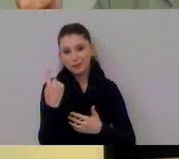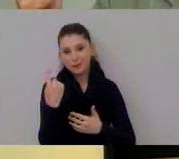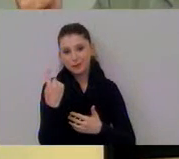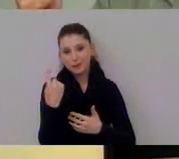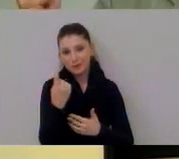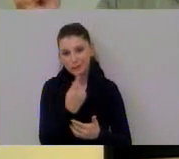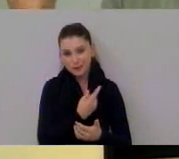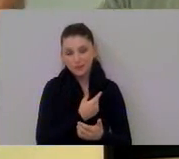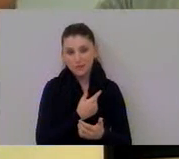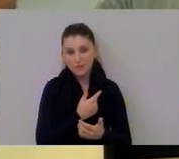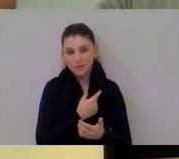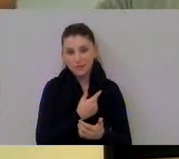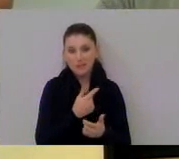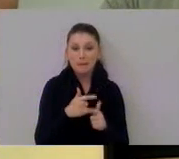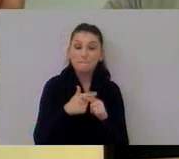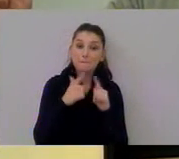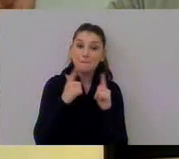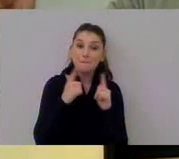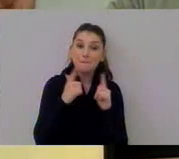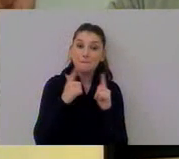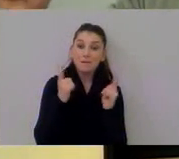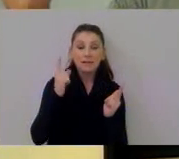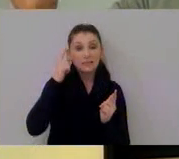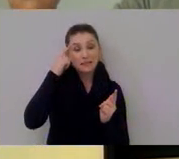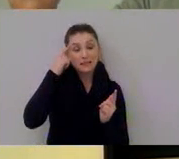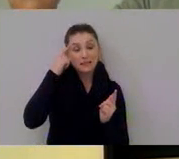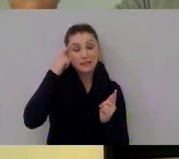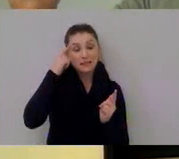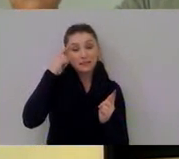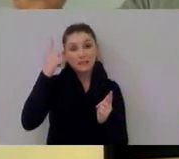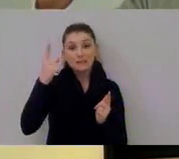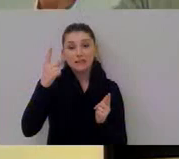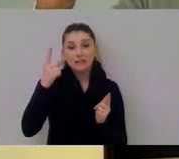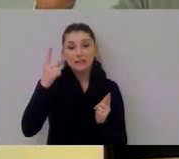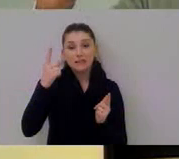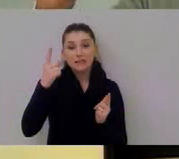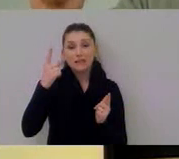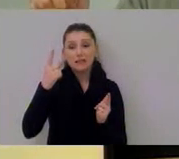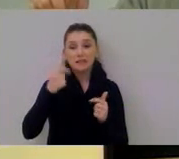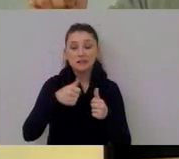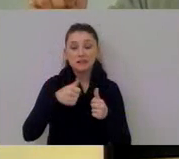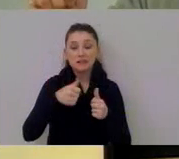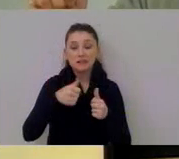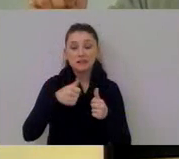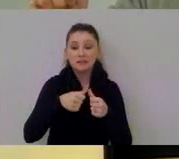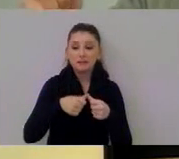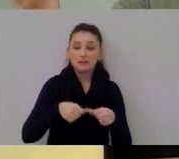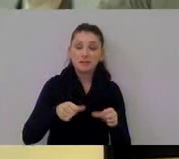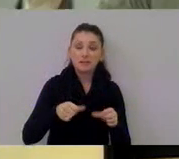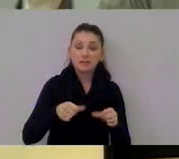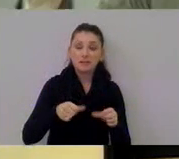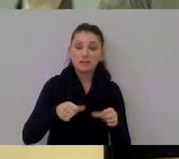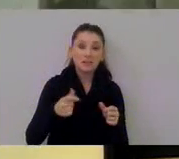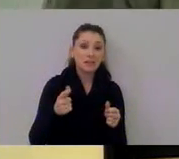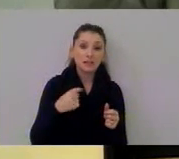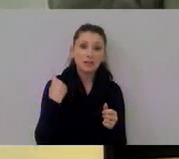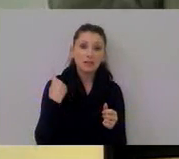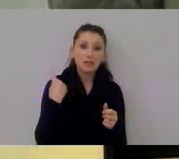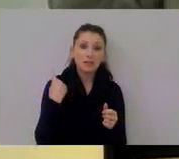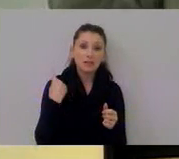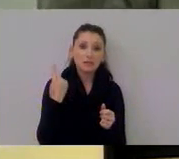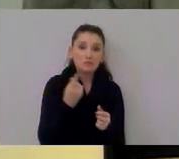fica, parece que nós não estamos fazendo aquilo